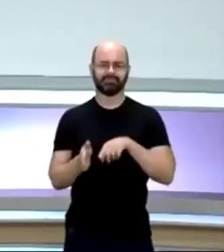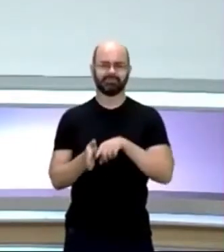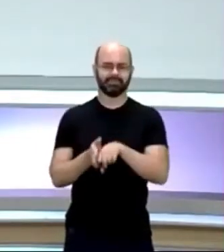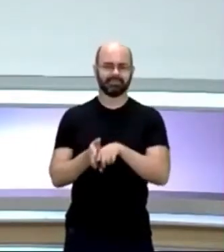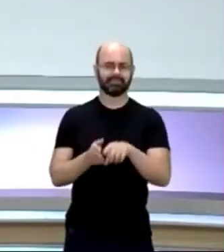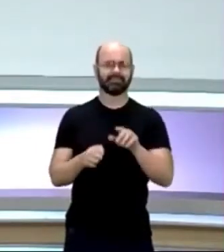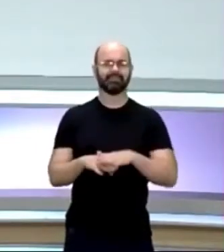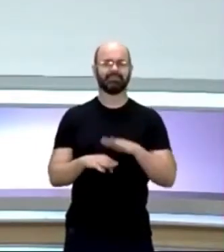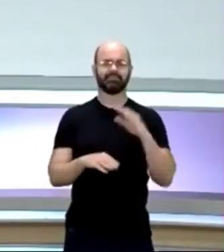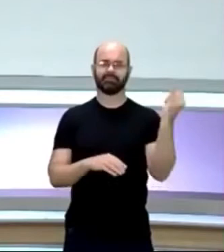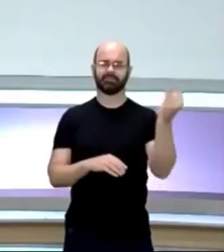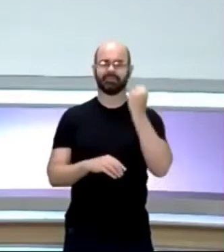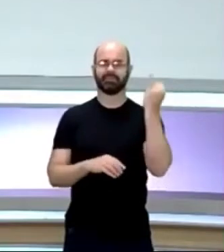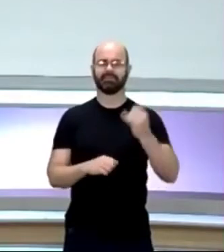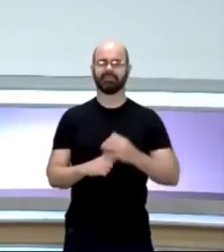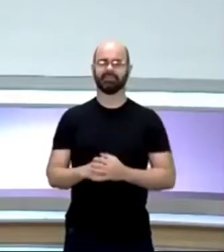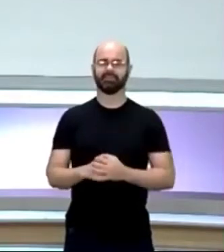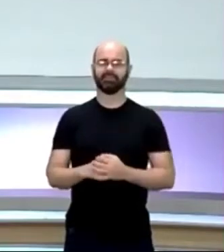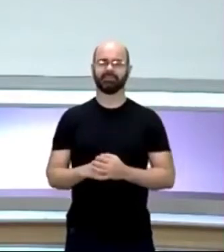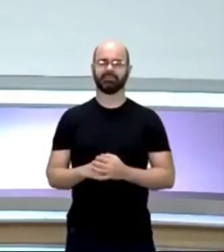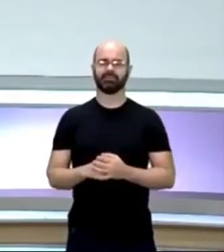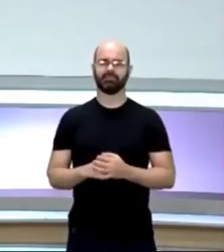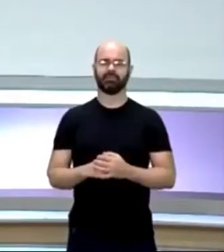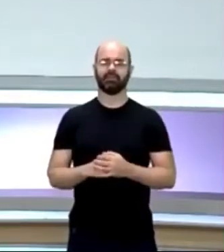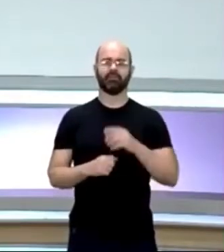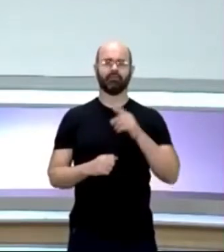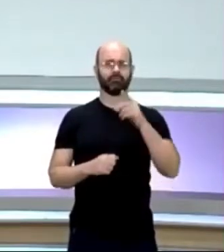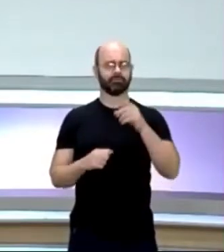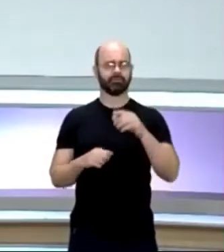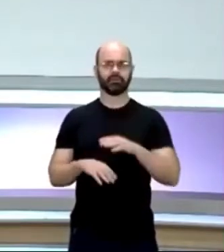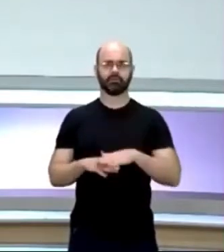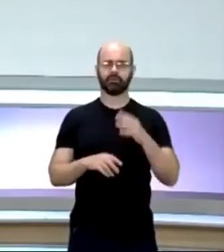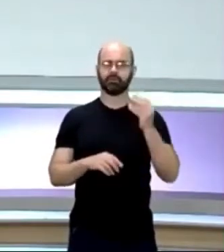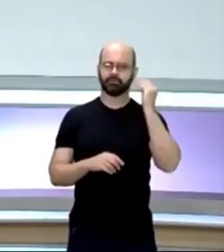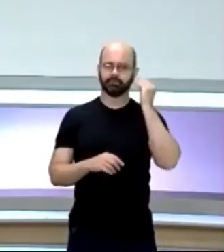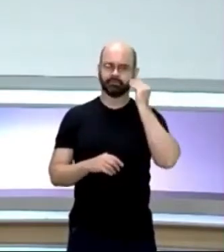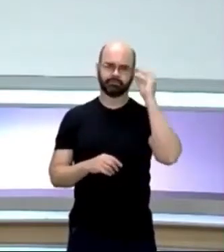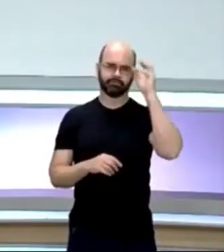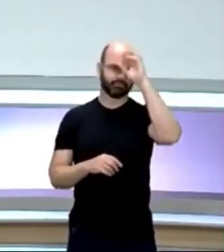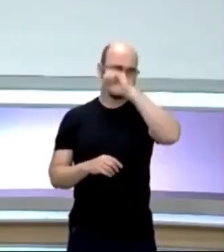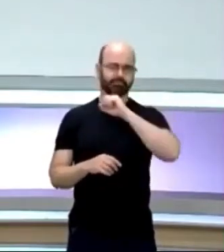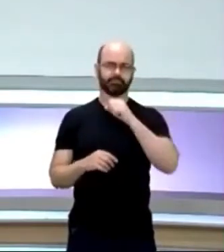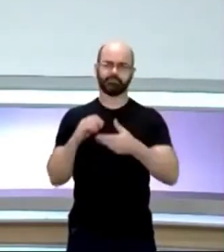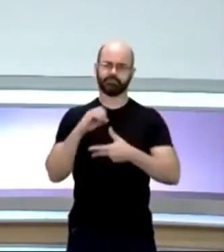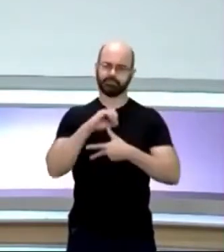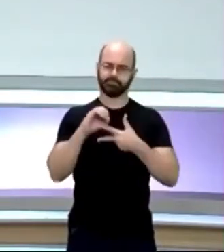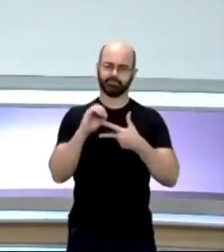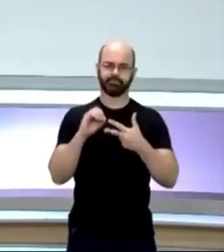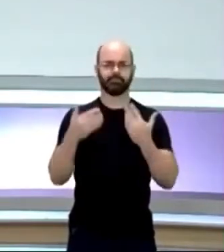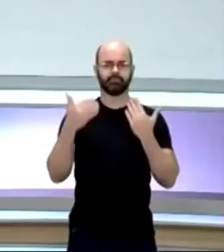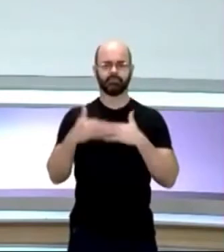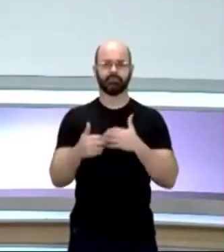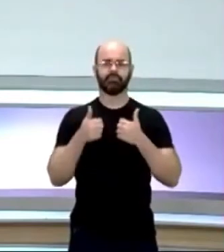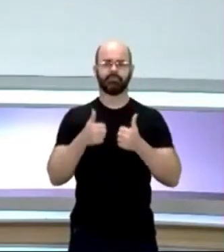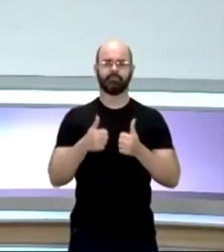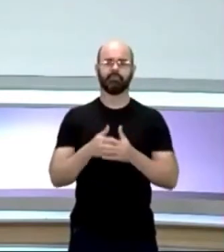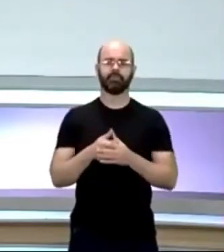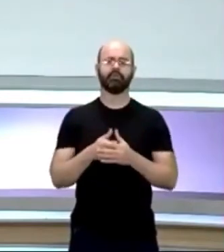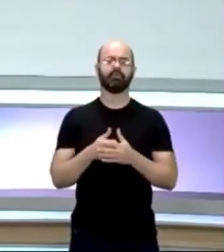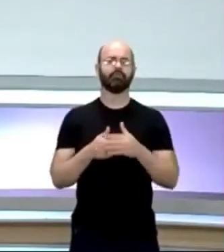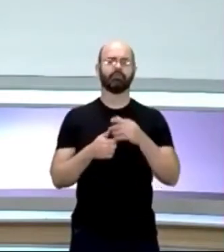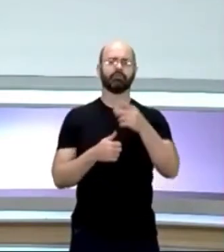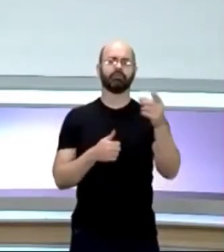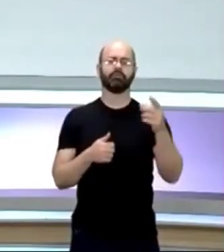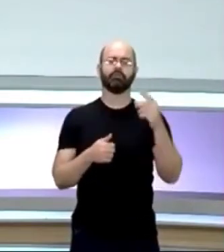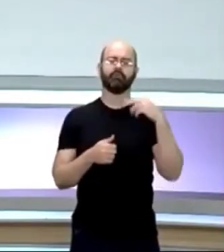dedicar e vocês têm que fazer o melhor de vocês aí nessa prova do Enem e nos vestibulares aí que vocês